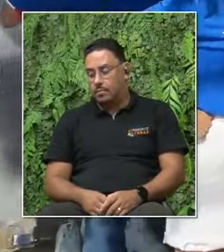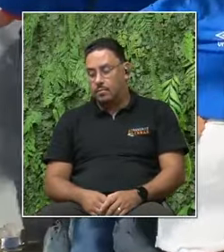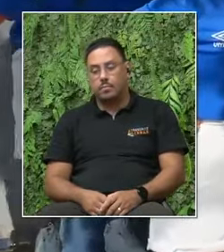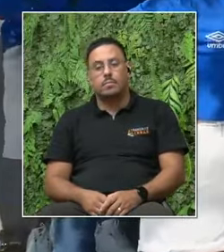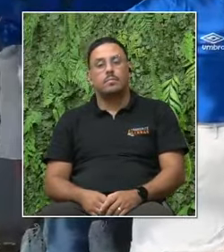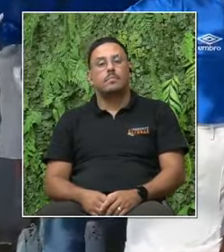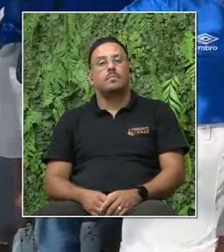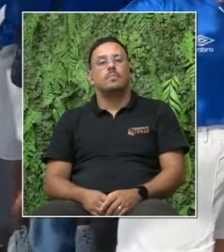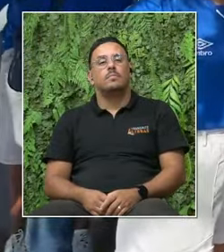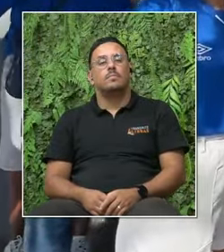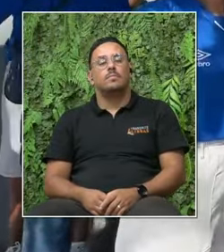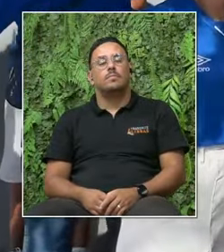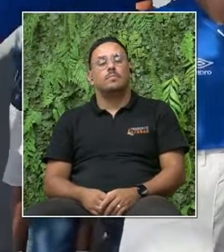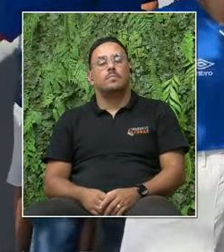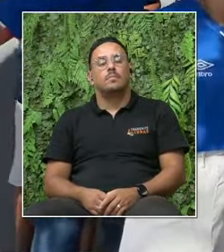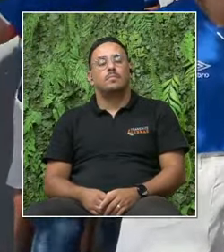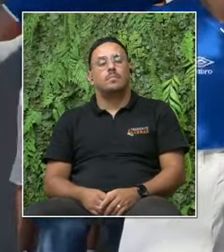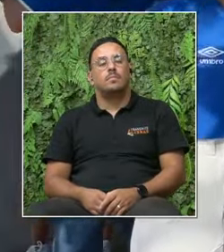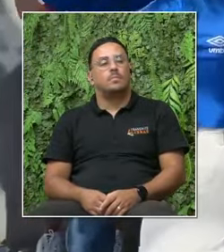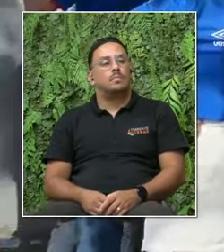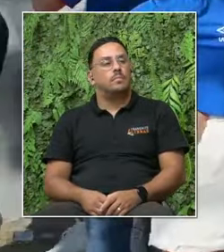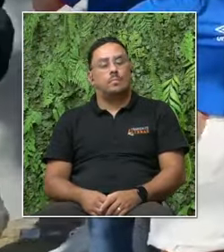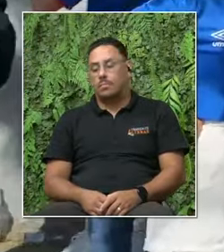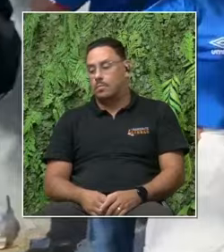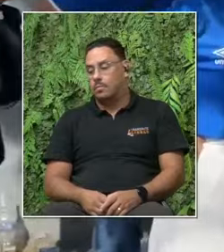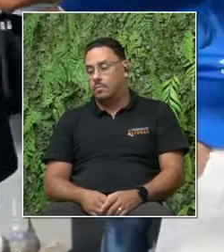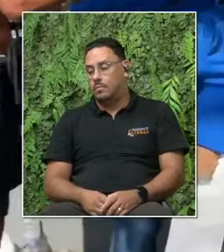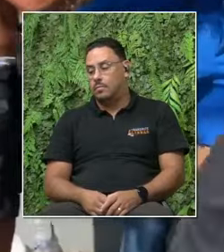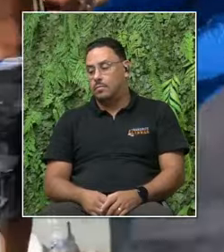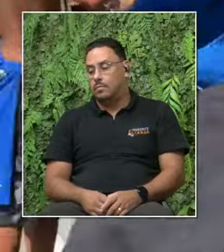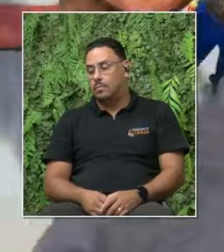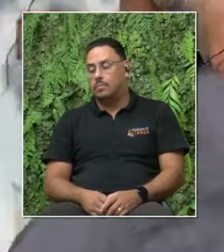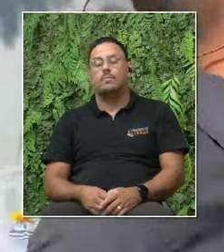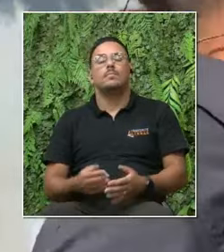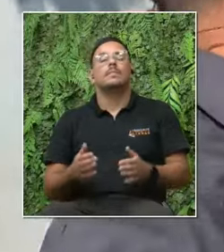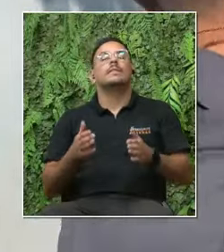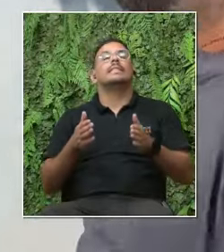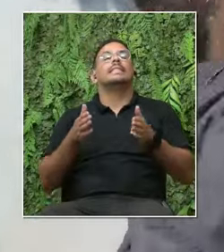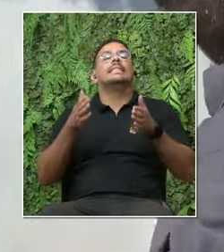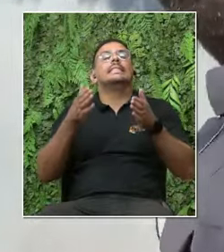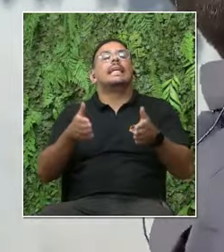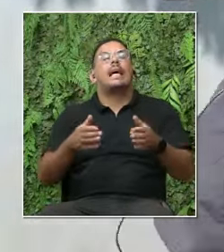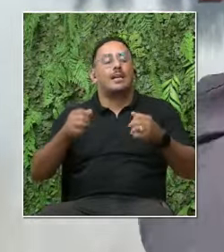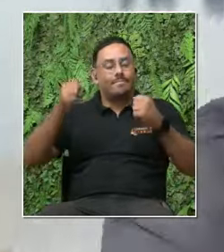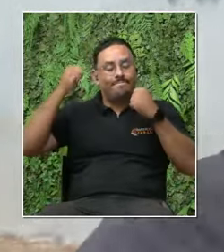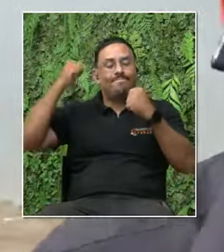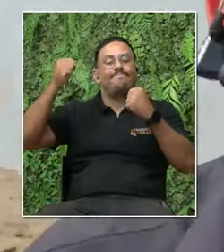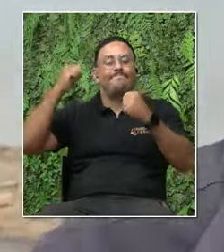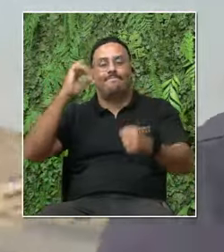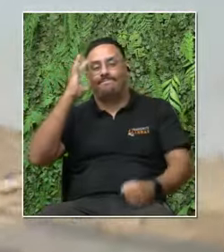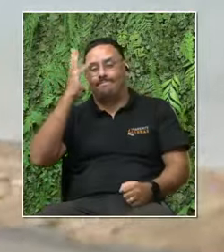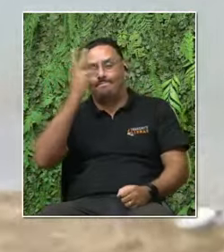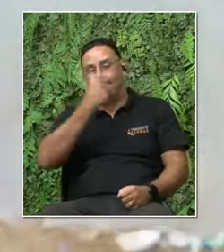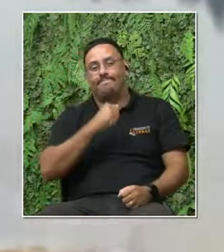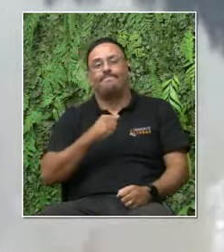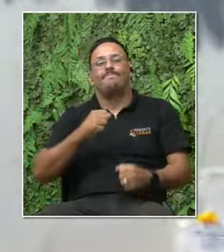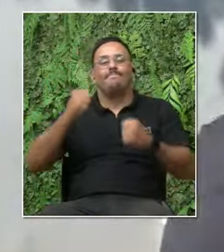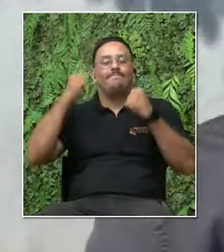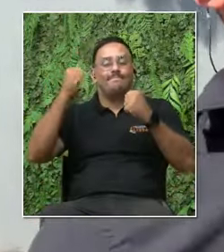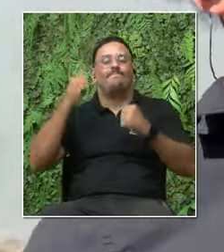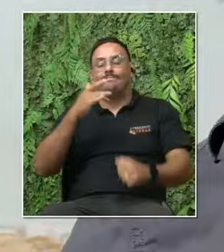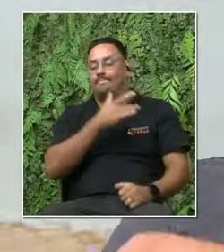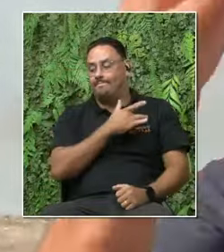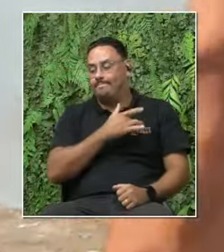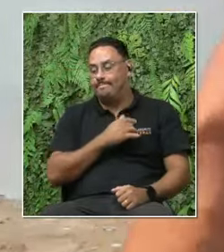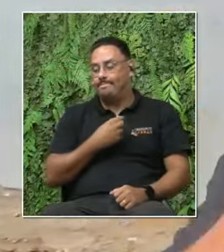Rubens Rubens ralho o Rubens na chegada dessa torcida maravilhosa a torcida do Cruzeiro